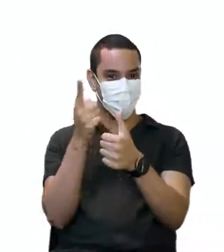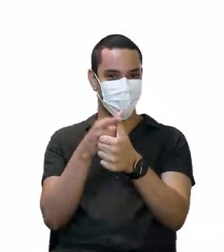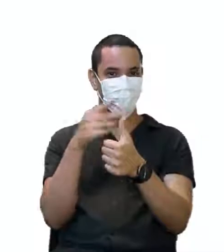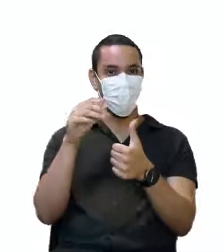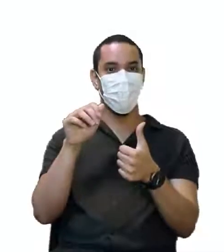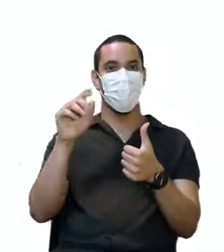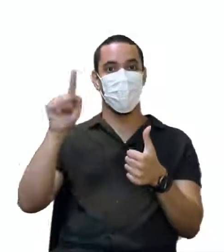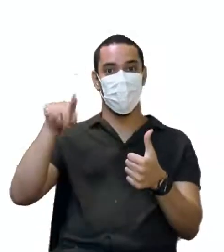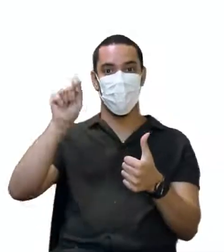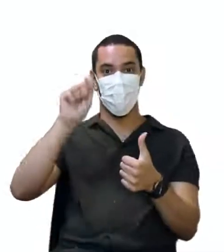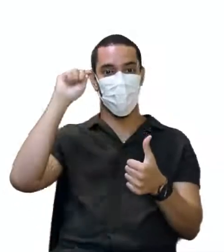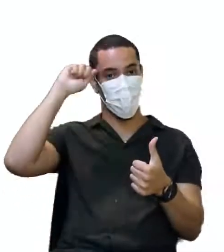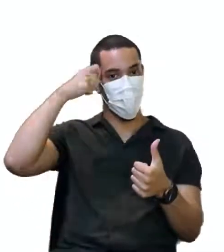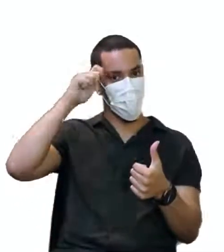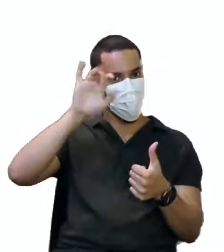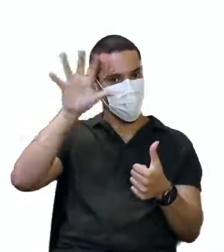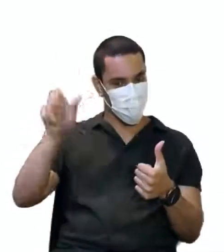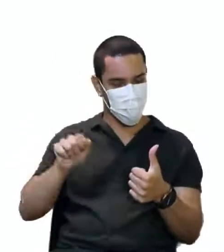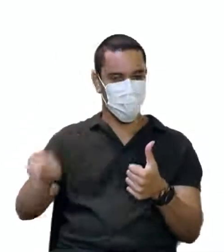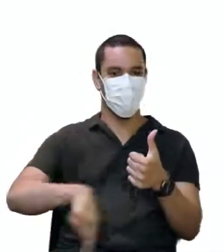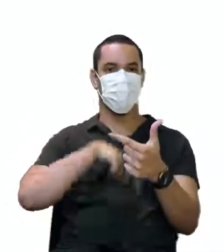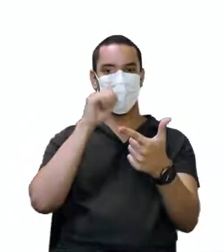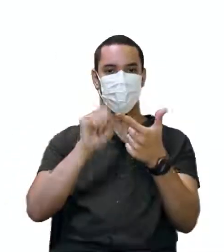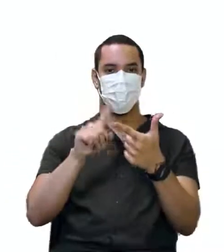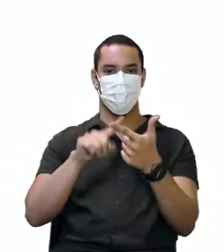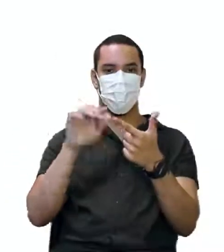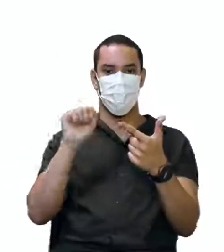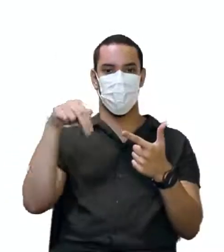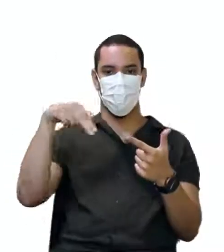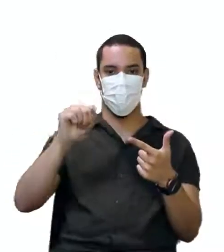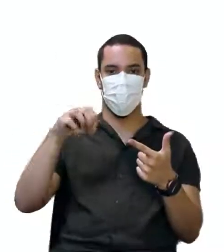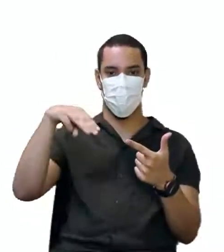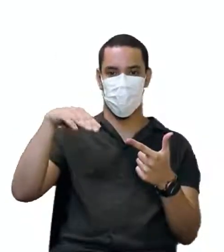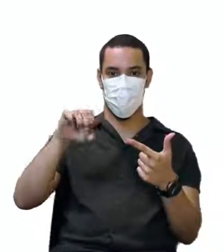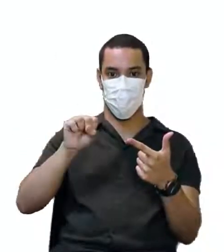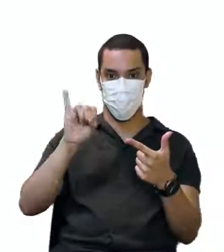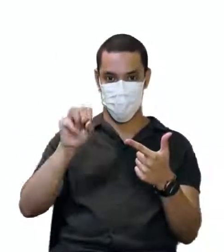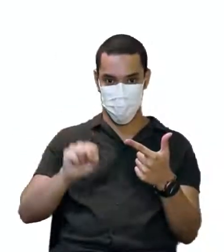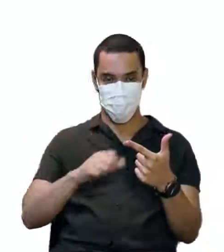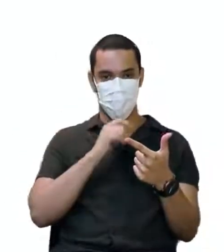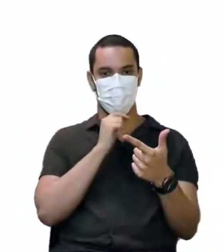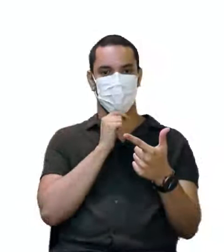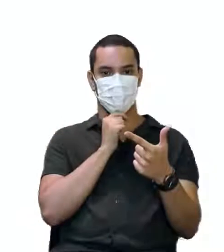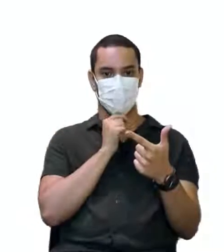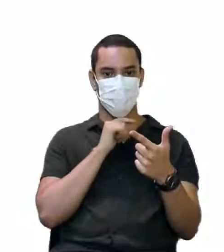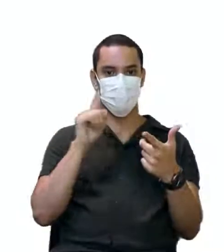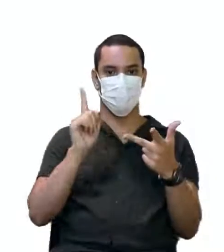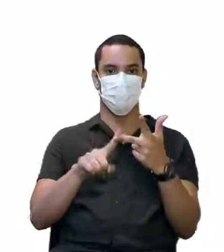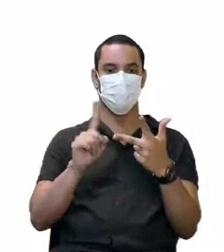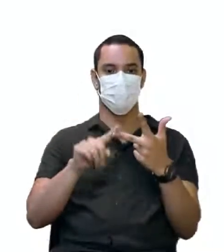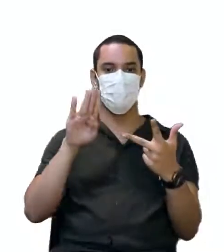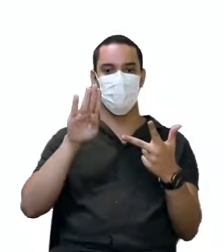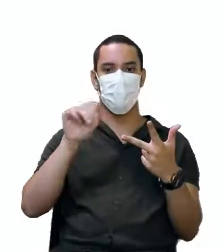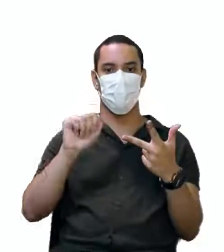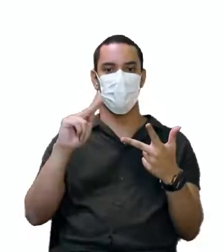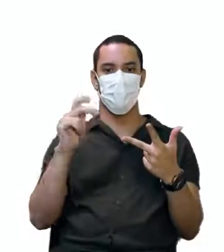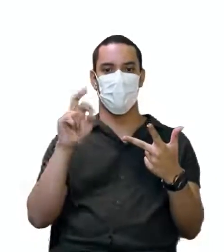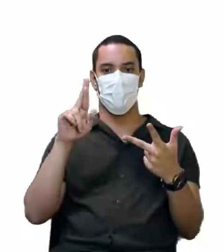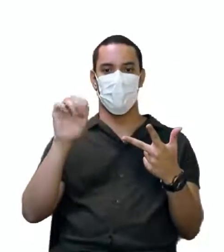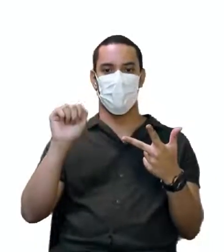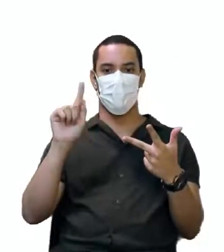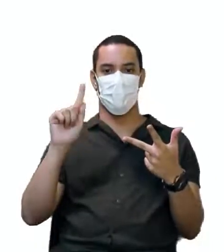Australopithecus africanos, Australopithecus anamensis, Australopithecus